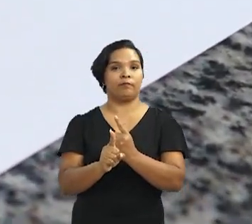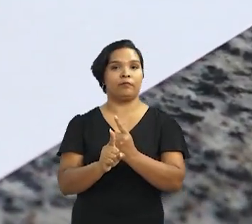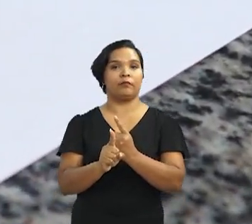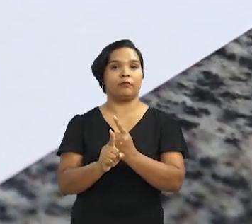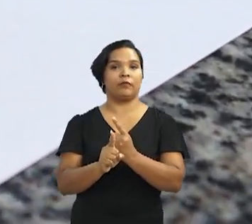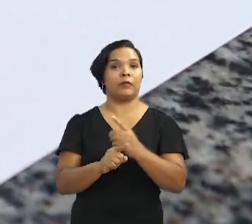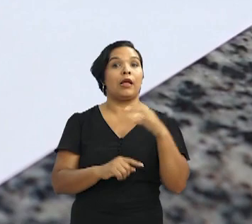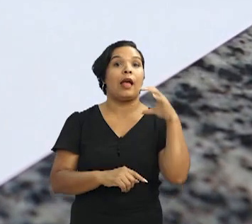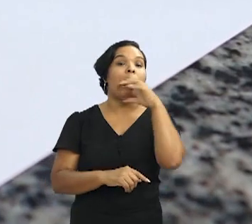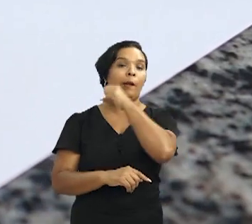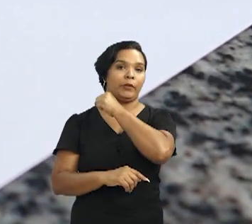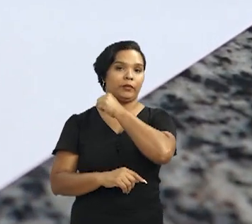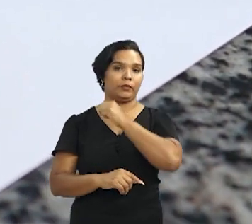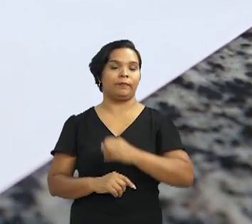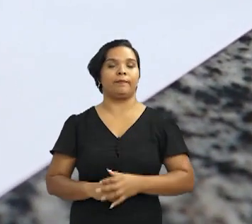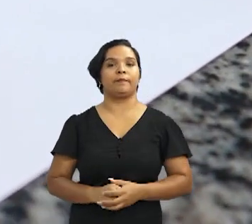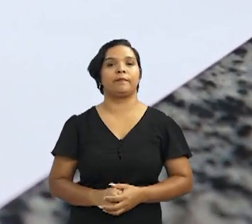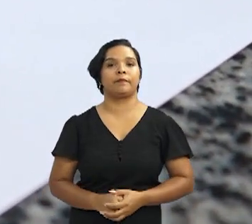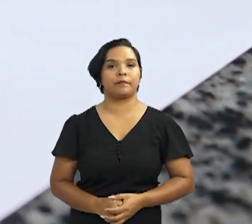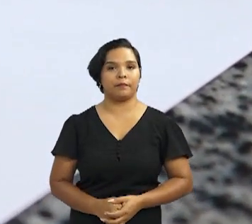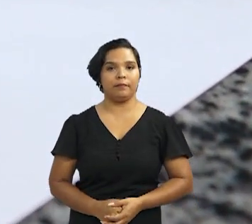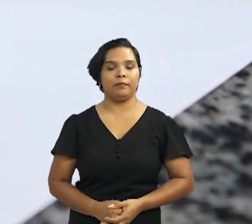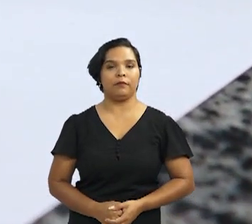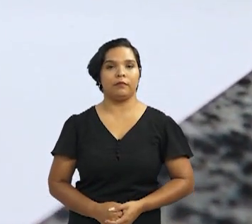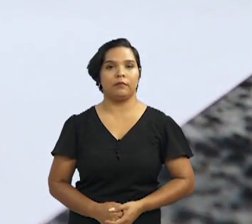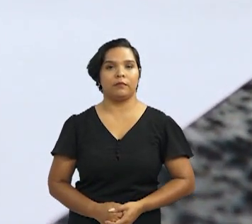serem muito mais rápidas.